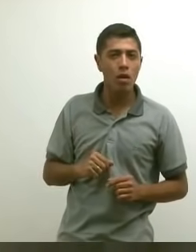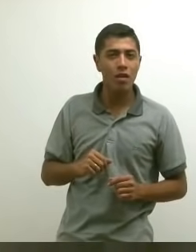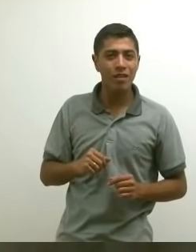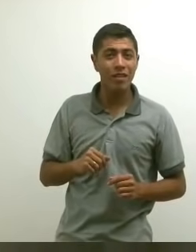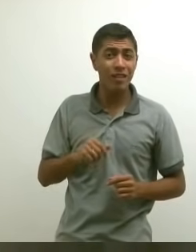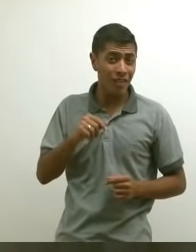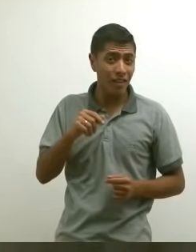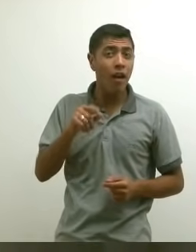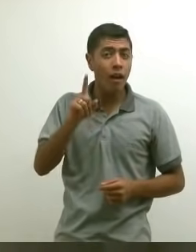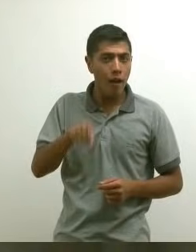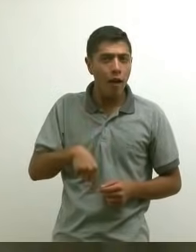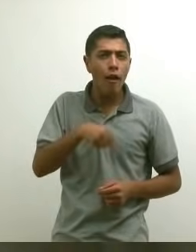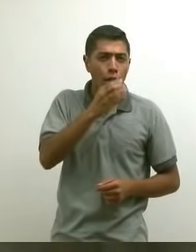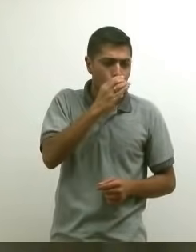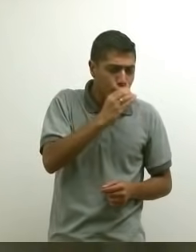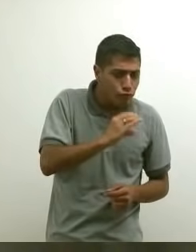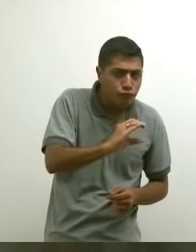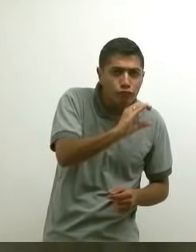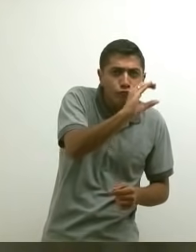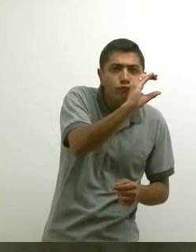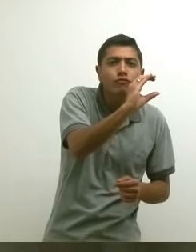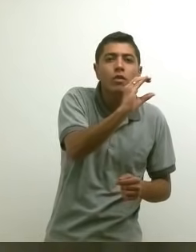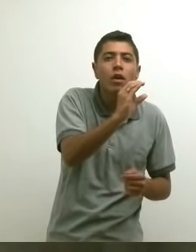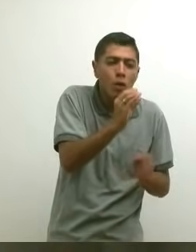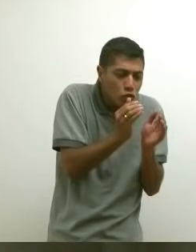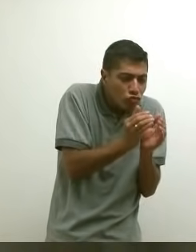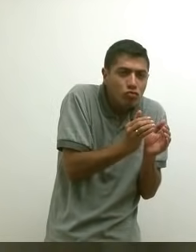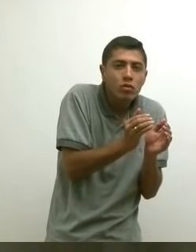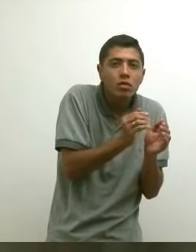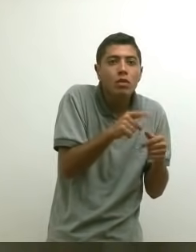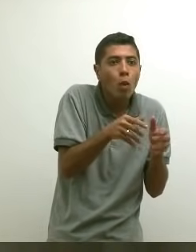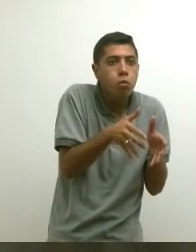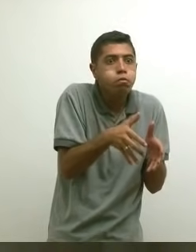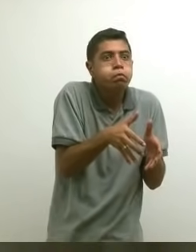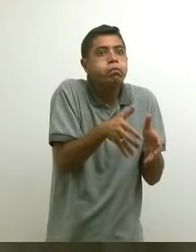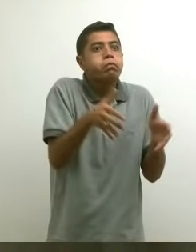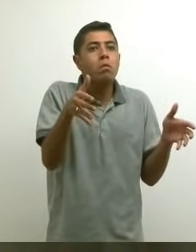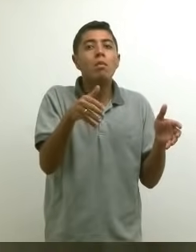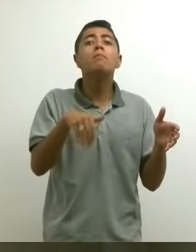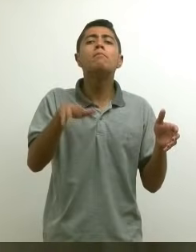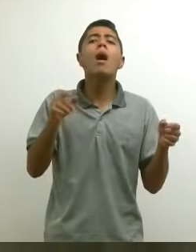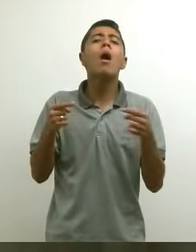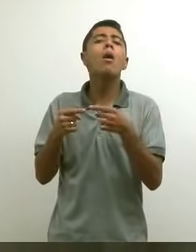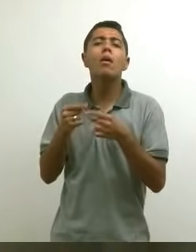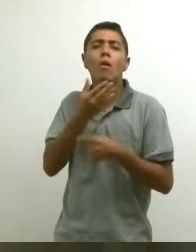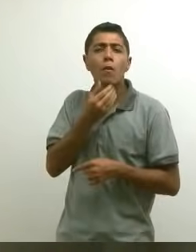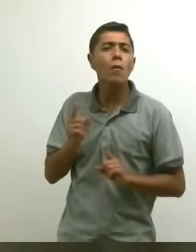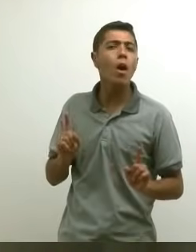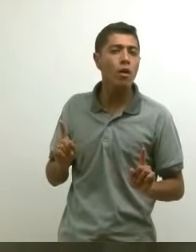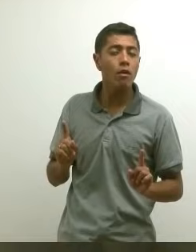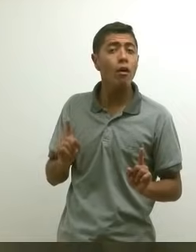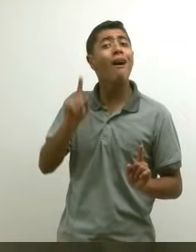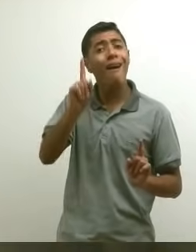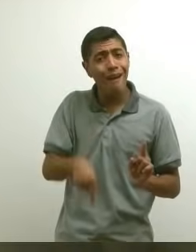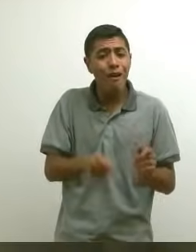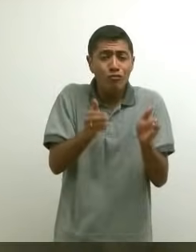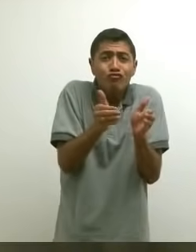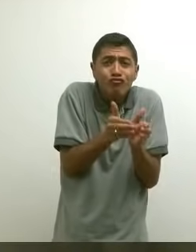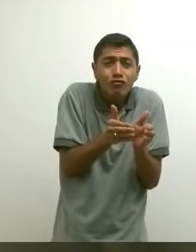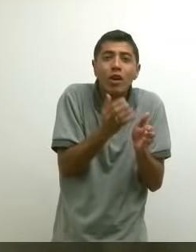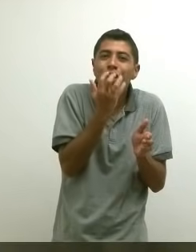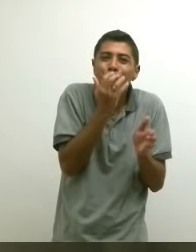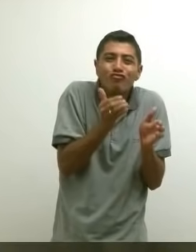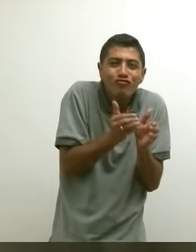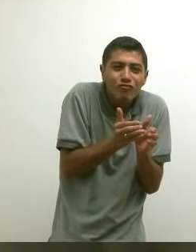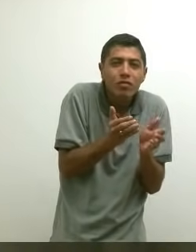ou seja a forma mais jovem é mais uma noite havendo uma uma regressão do corpo e uma expansão